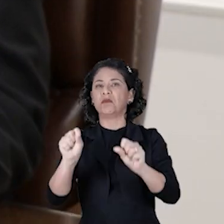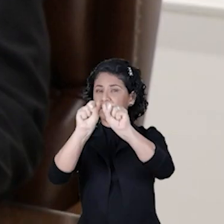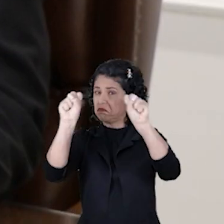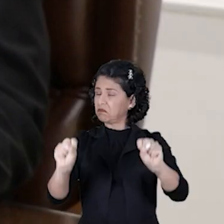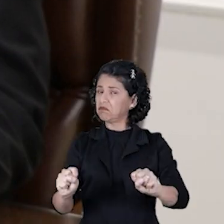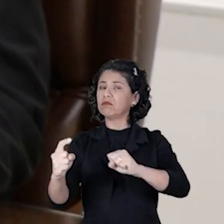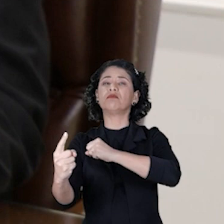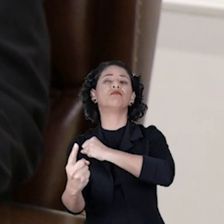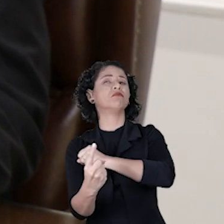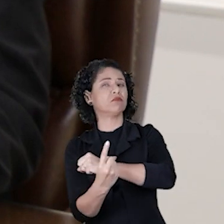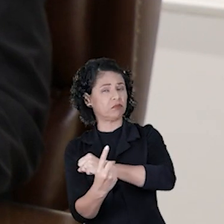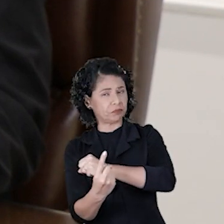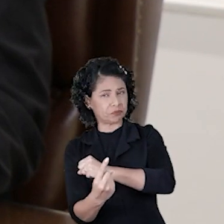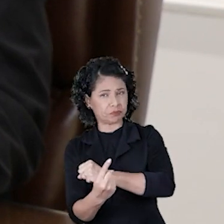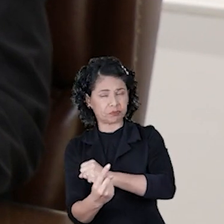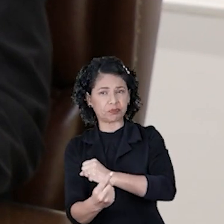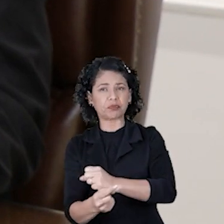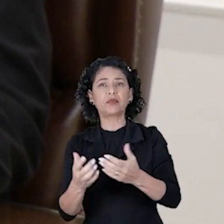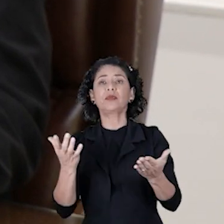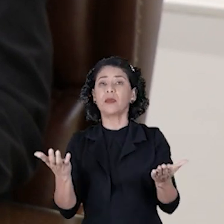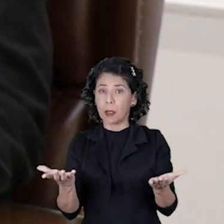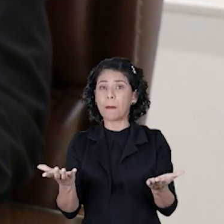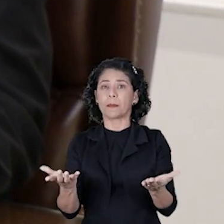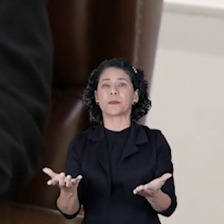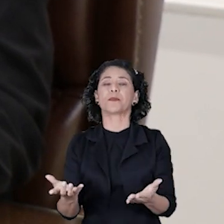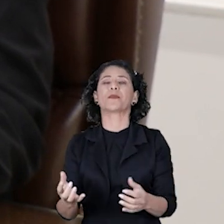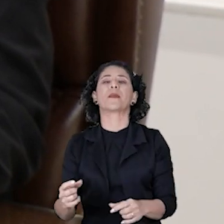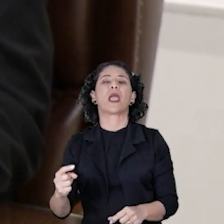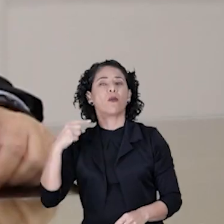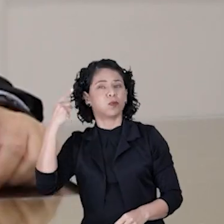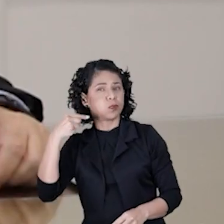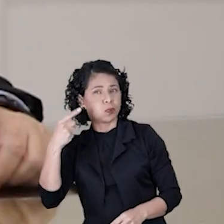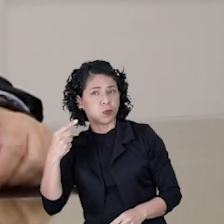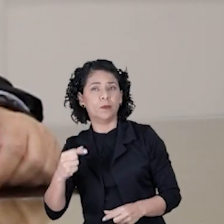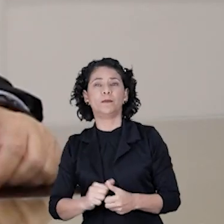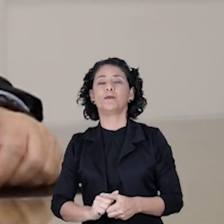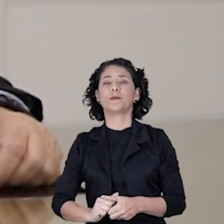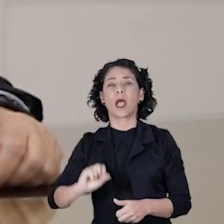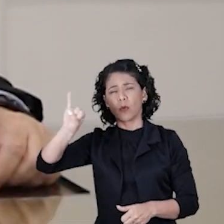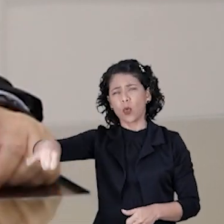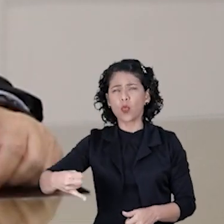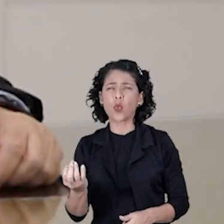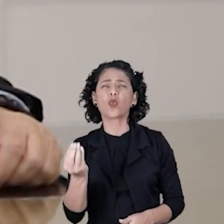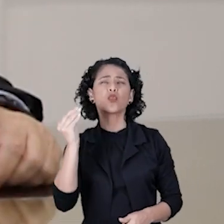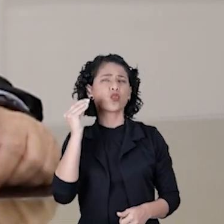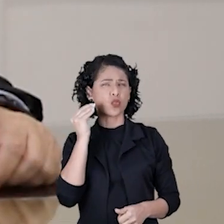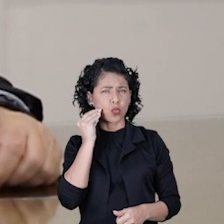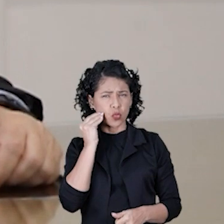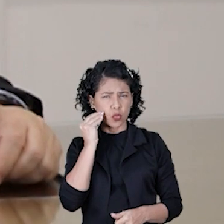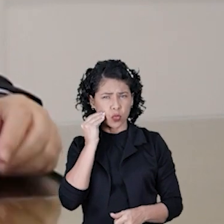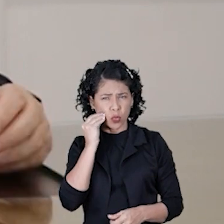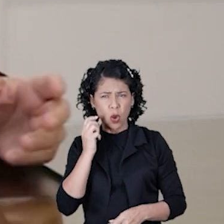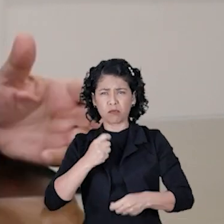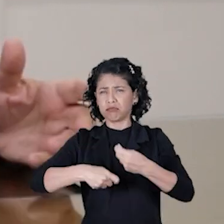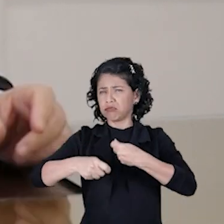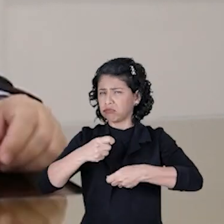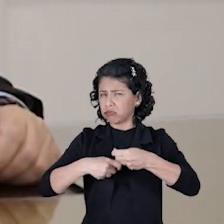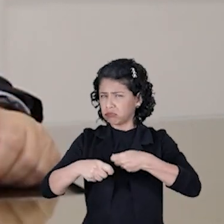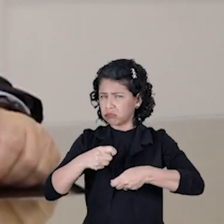foram disponibilizados à população, ao jurisdicionado, aos próprios servidores das comarcas